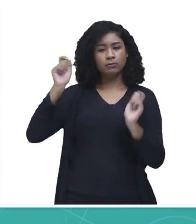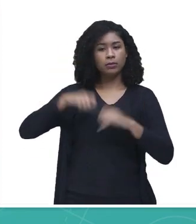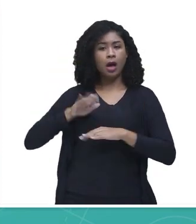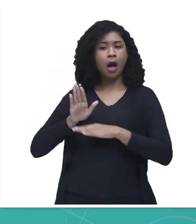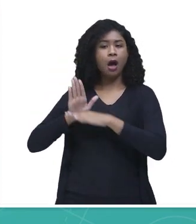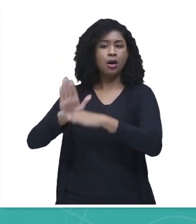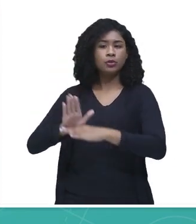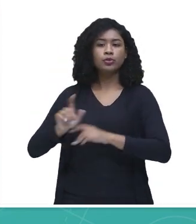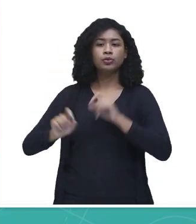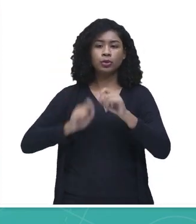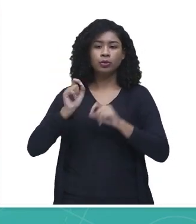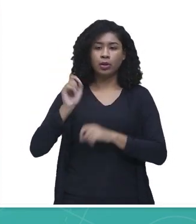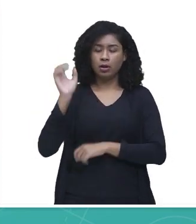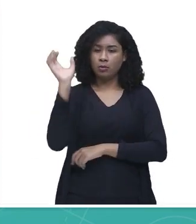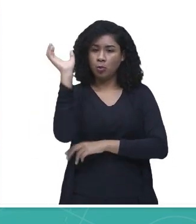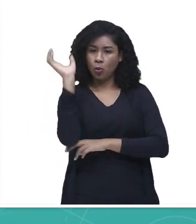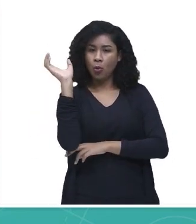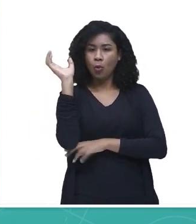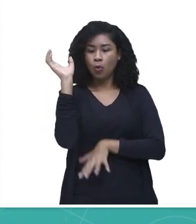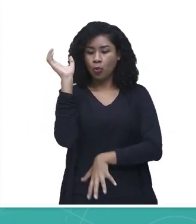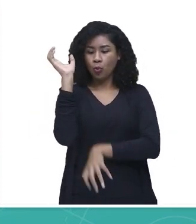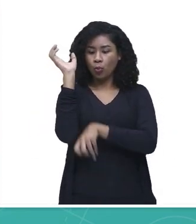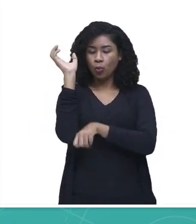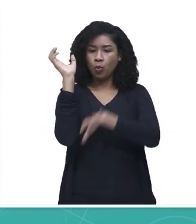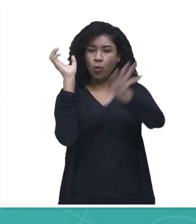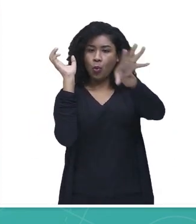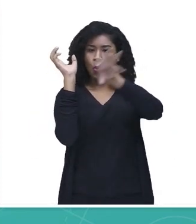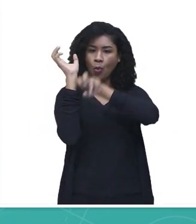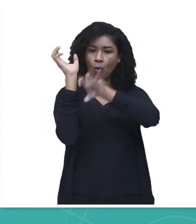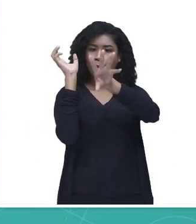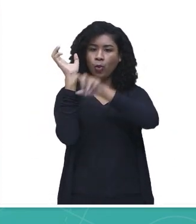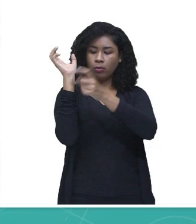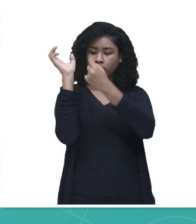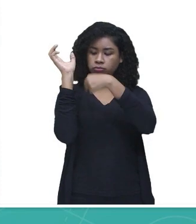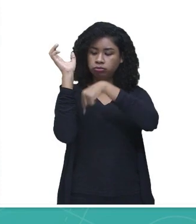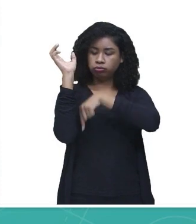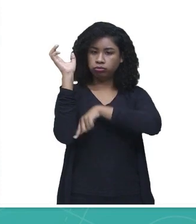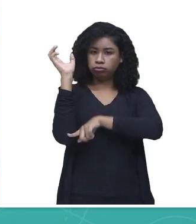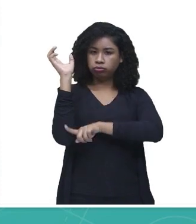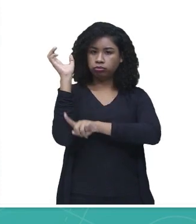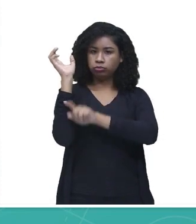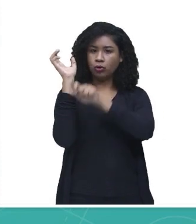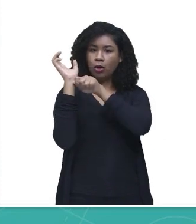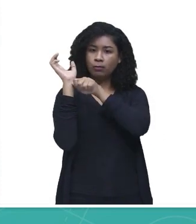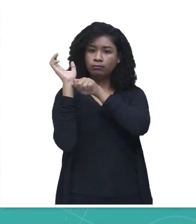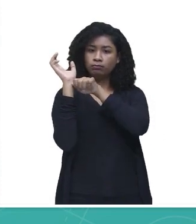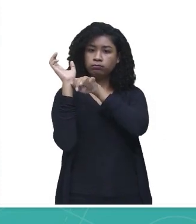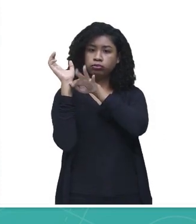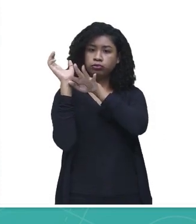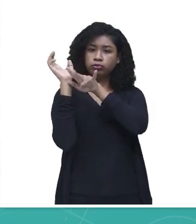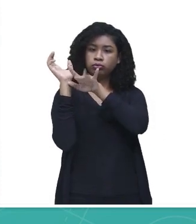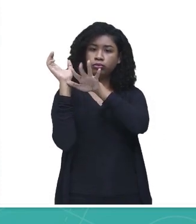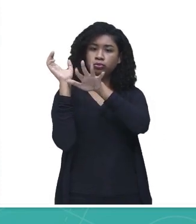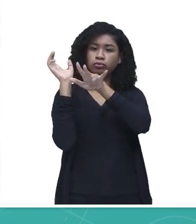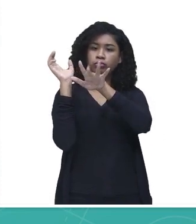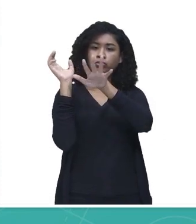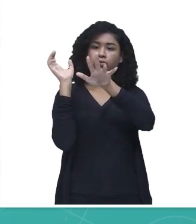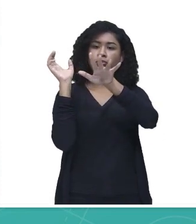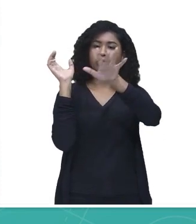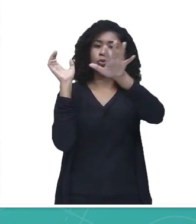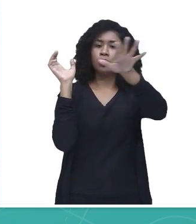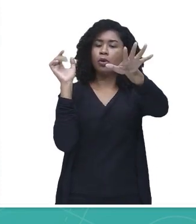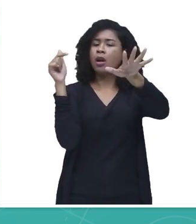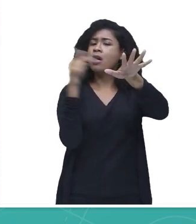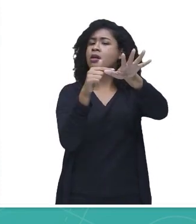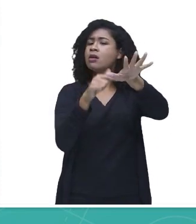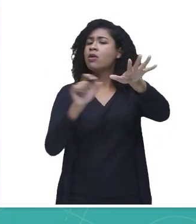se unir, vai acontecer a fotossíntese, e aí como resultado a gente tem o oxigênio e os